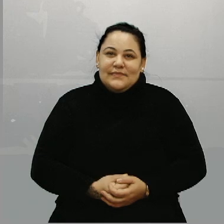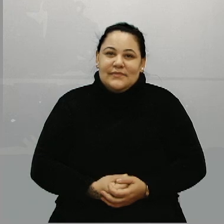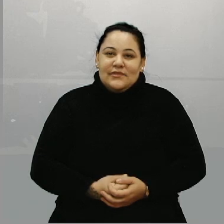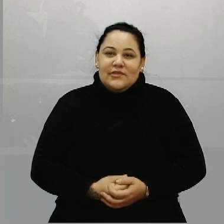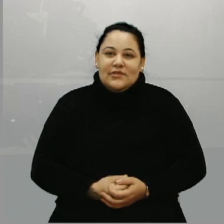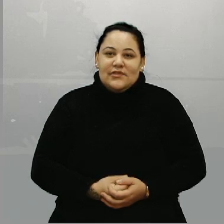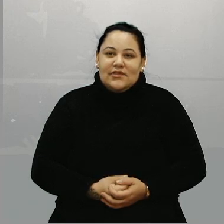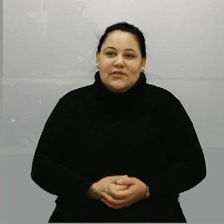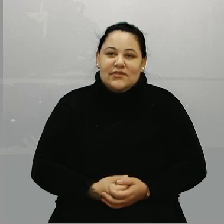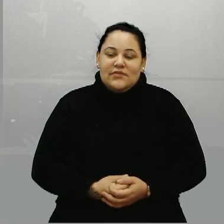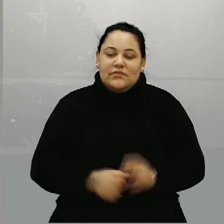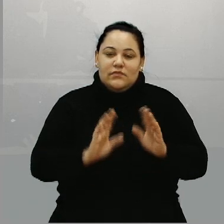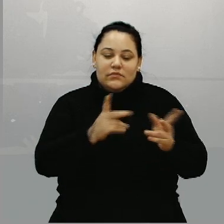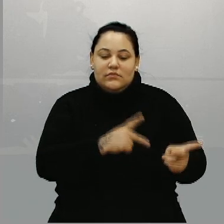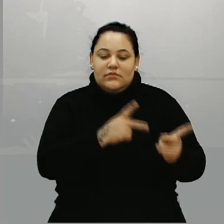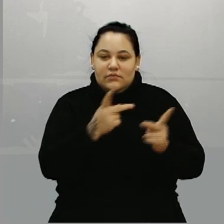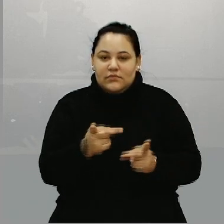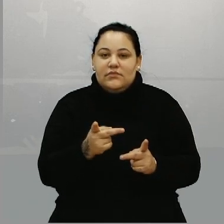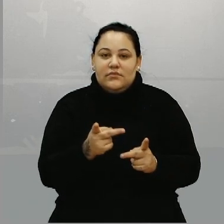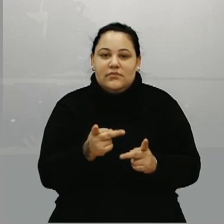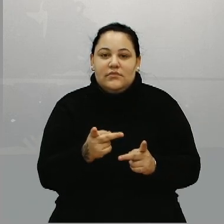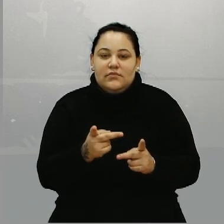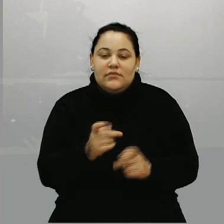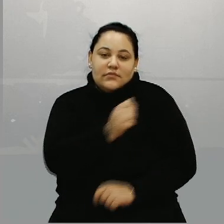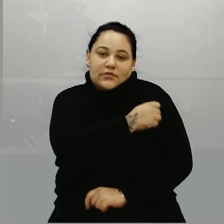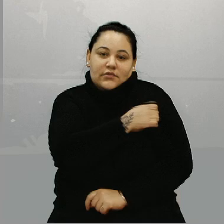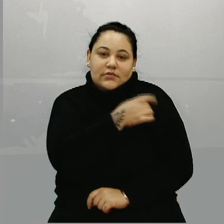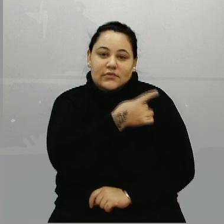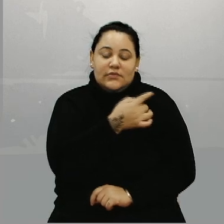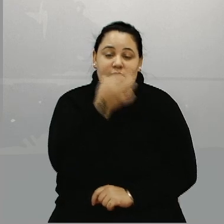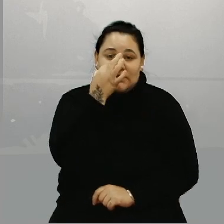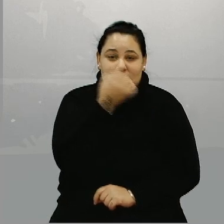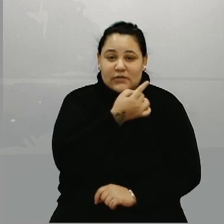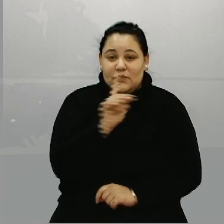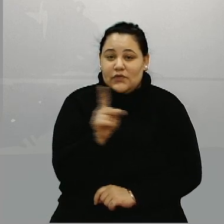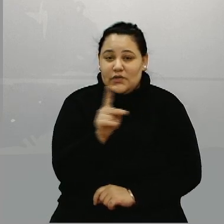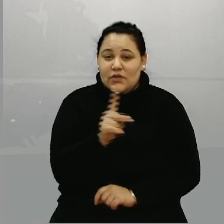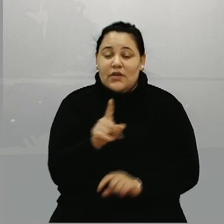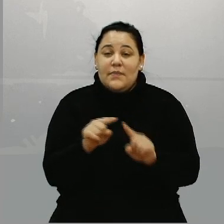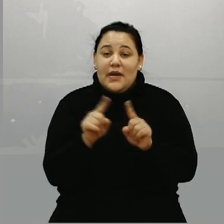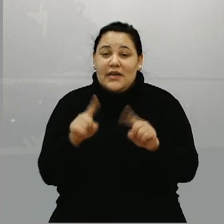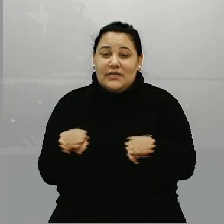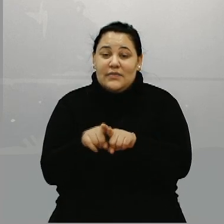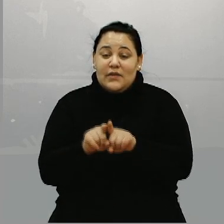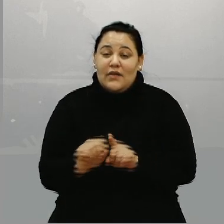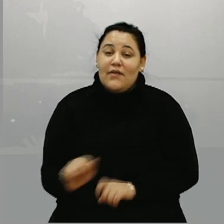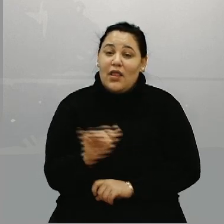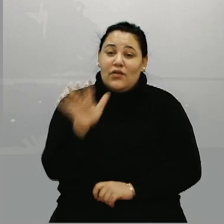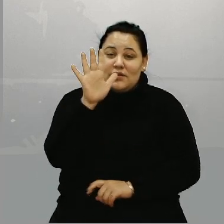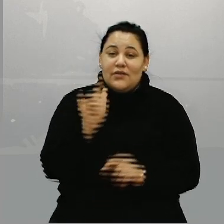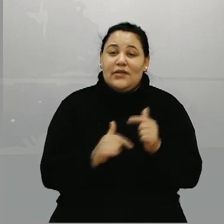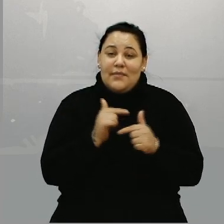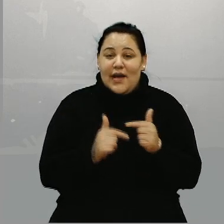visitar, né, conhecer os alunos que lá estão, os professores, mas também enaltecer o trabalho que é feito